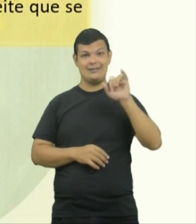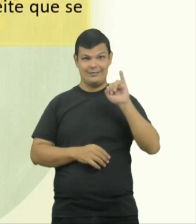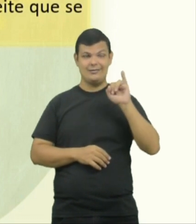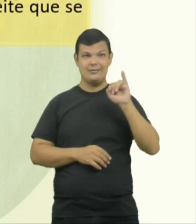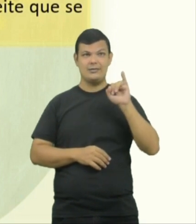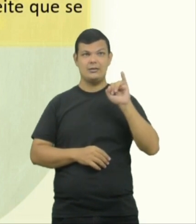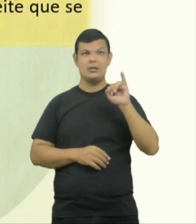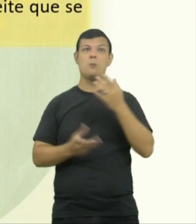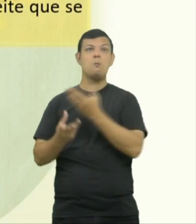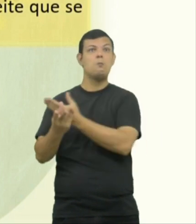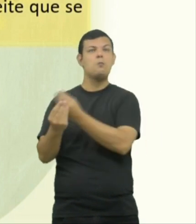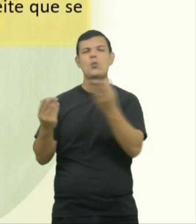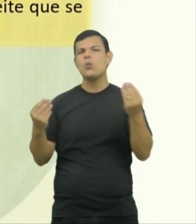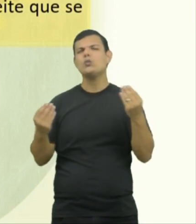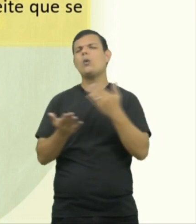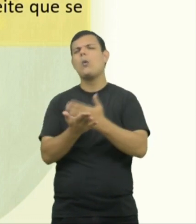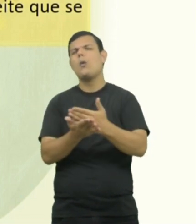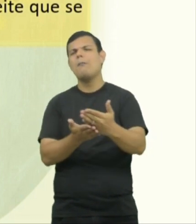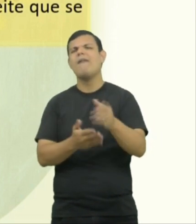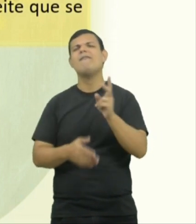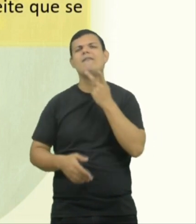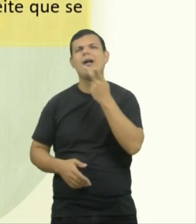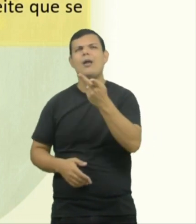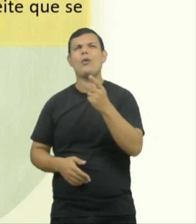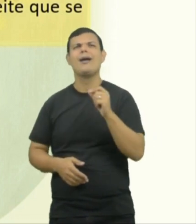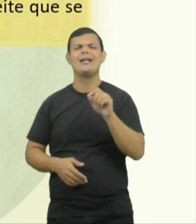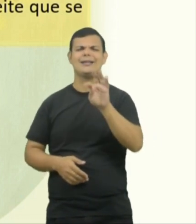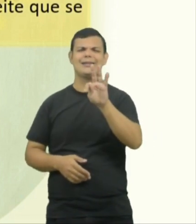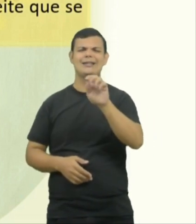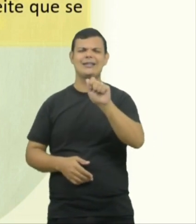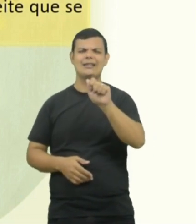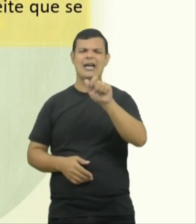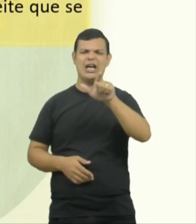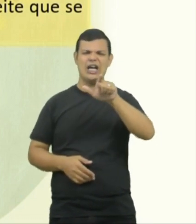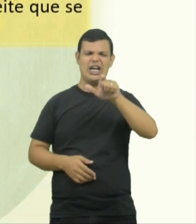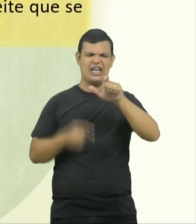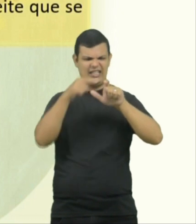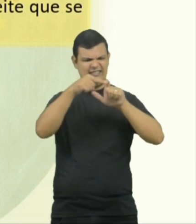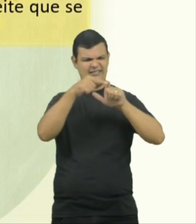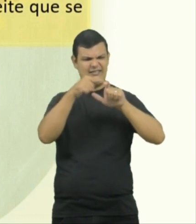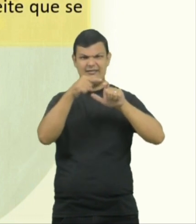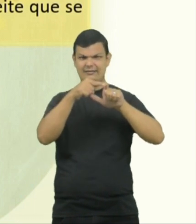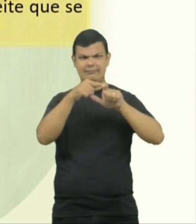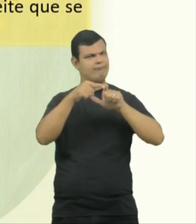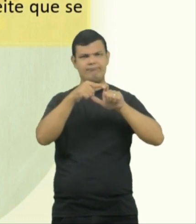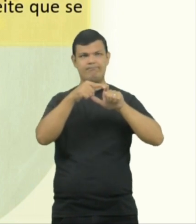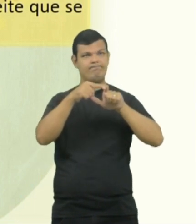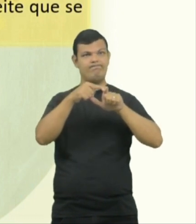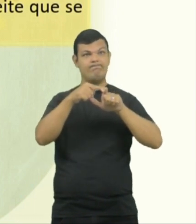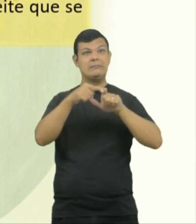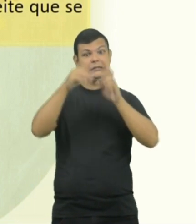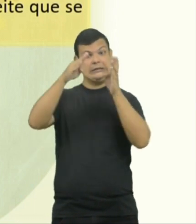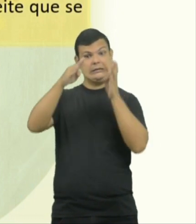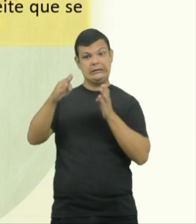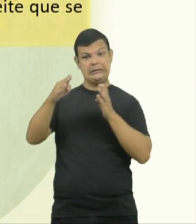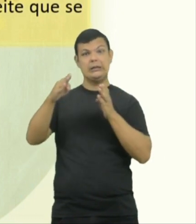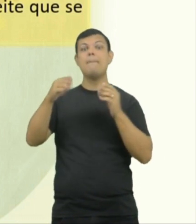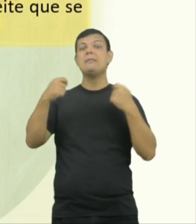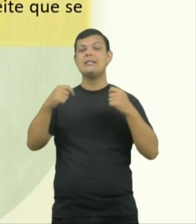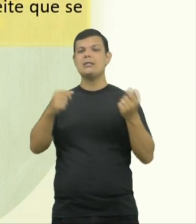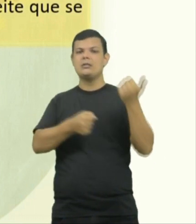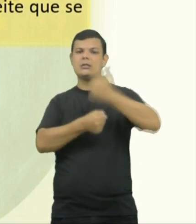significado dessa palavra. Vamos a mais um exemplo? Sorvete, tá bom? É o famoso sorvete, né? Você pode